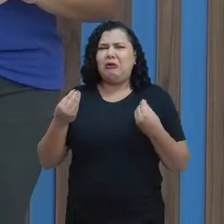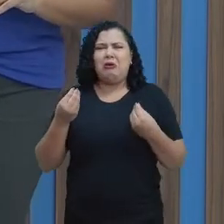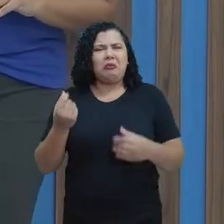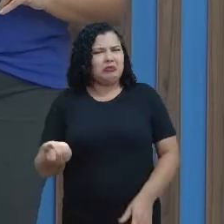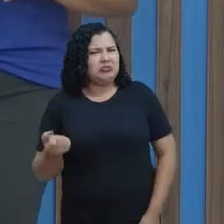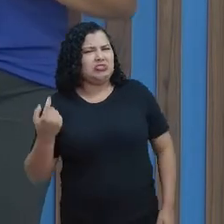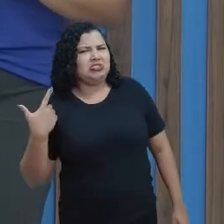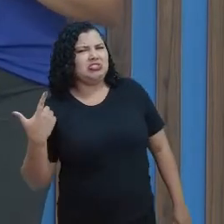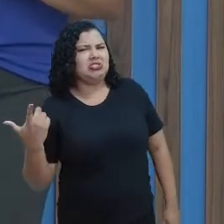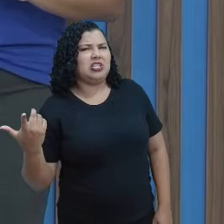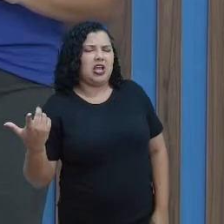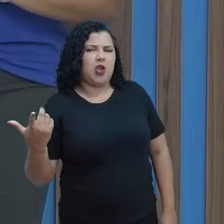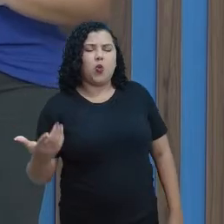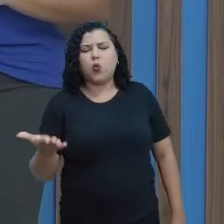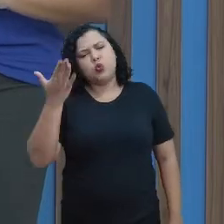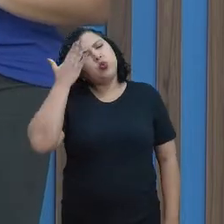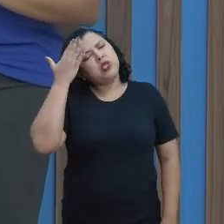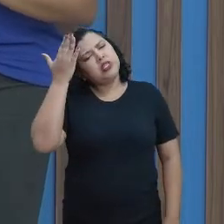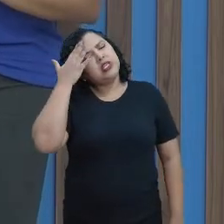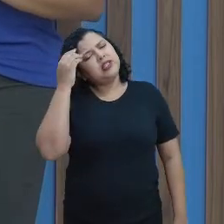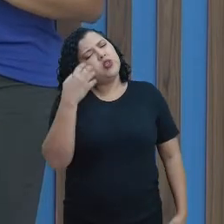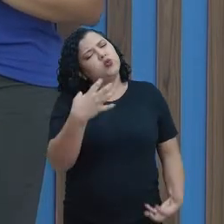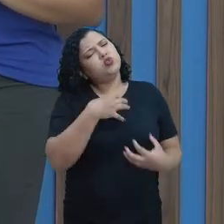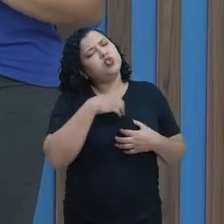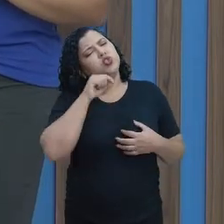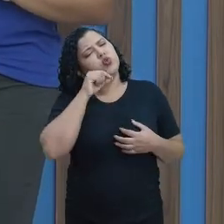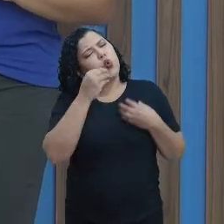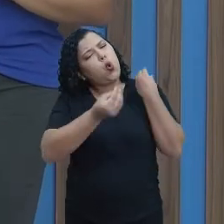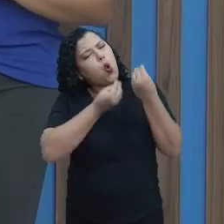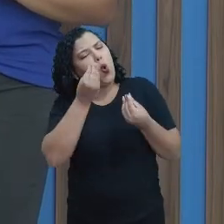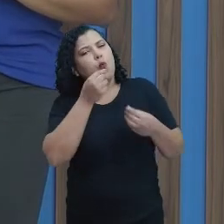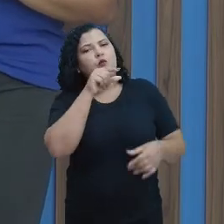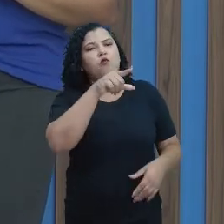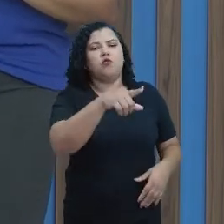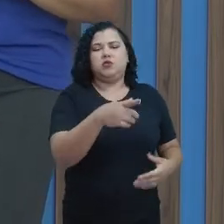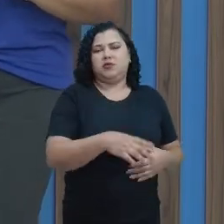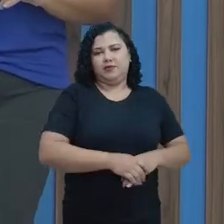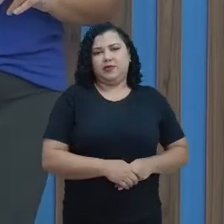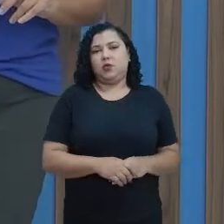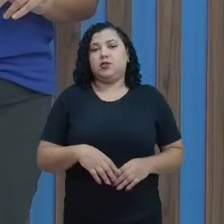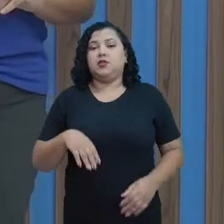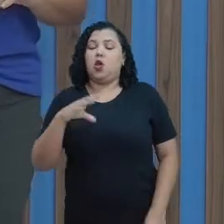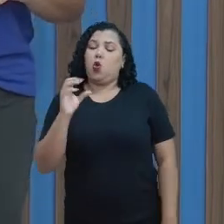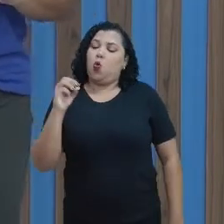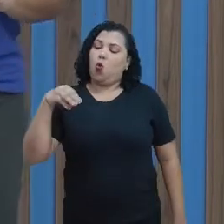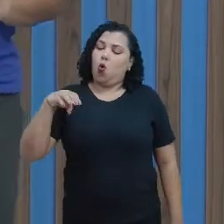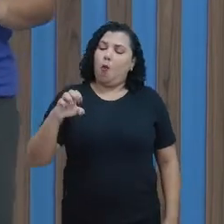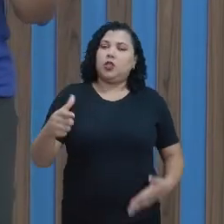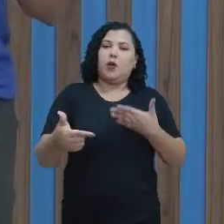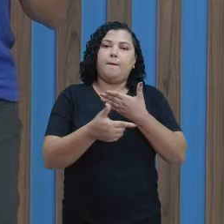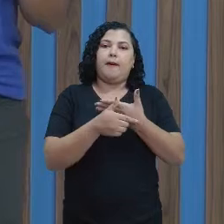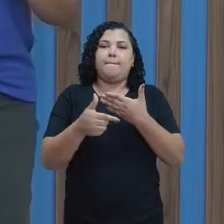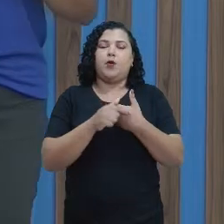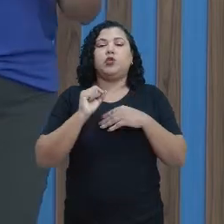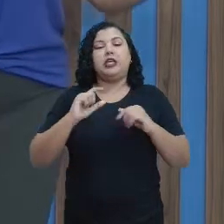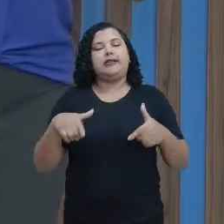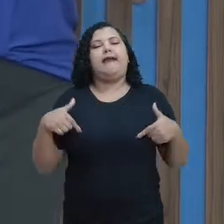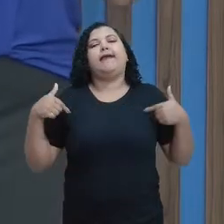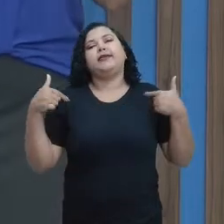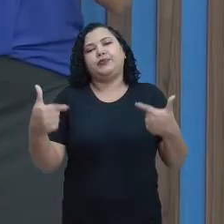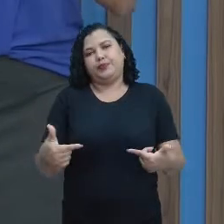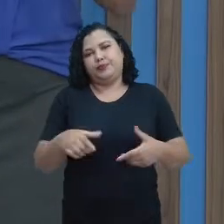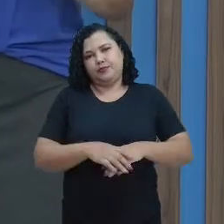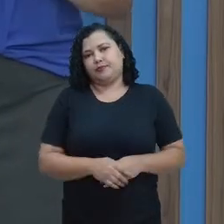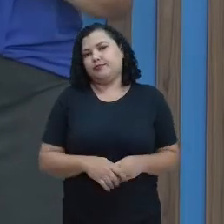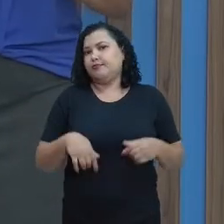modo como você ficou depois da aula. Então, tem uma função de quê? De adjunto adverbial de modo. E